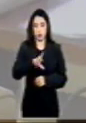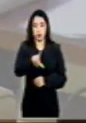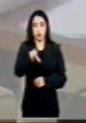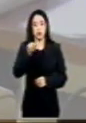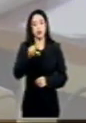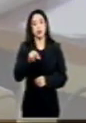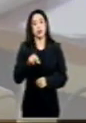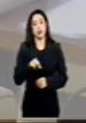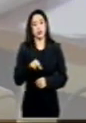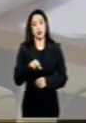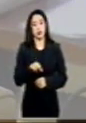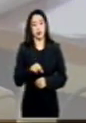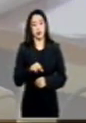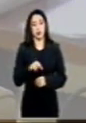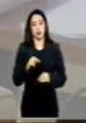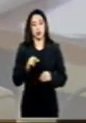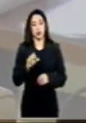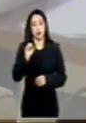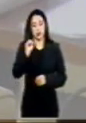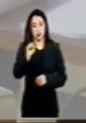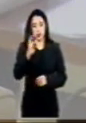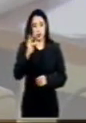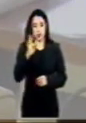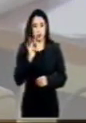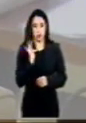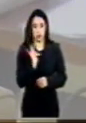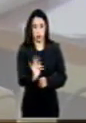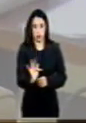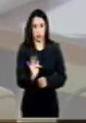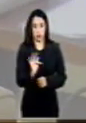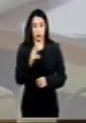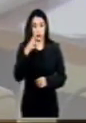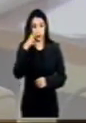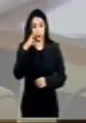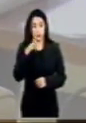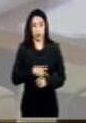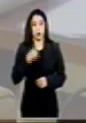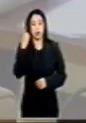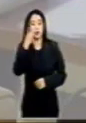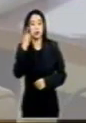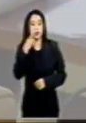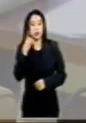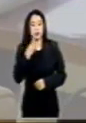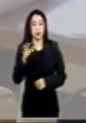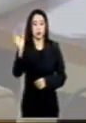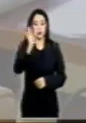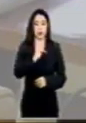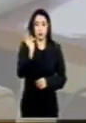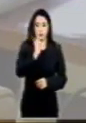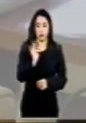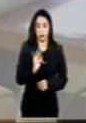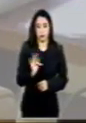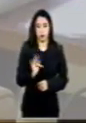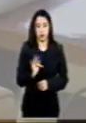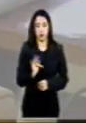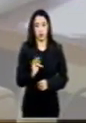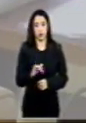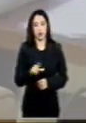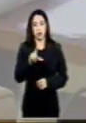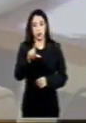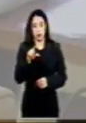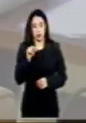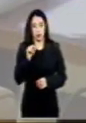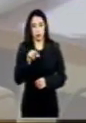Tribunal Federal que, em inquérito destinado a apurar ilícitos penais envolvendo deputado federal, determinou, sem